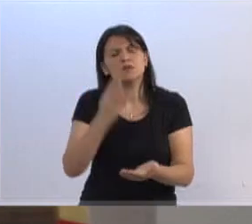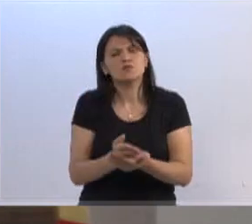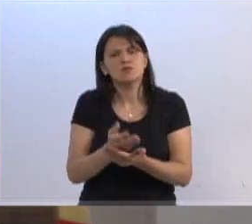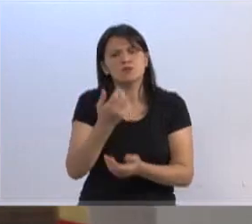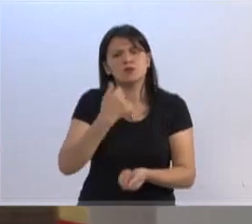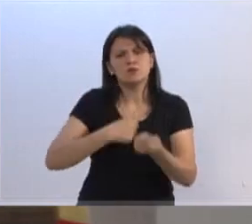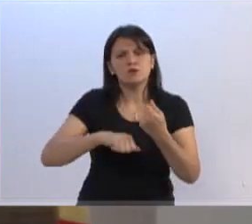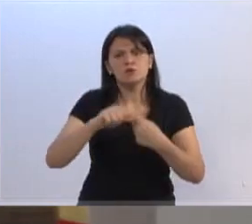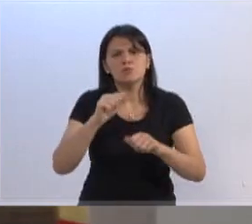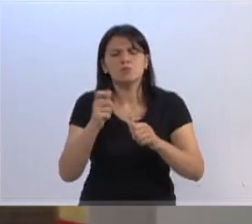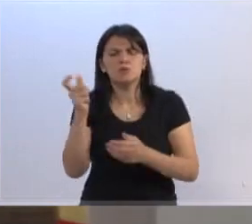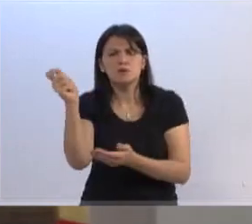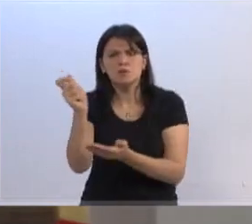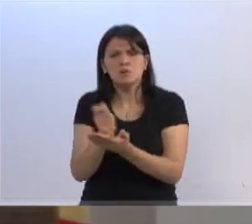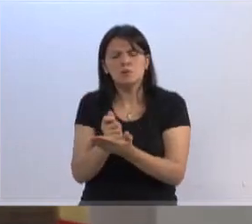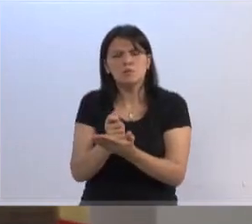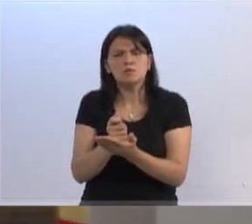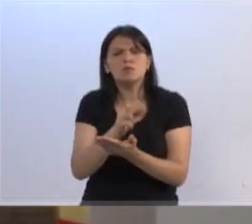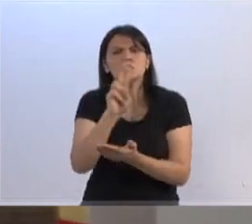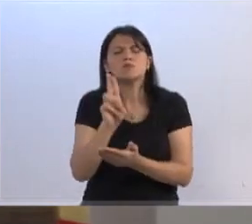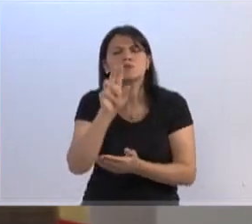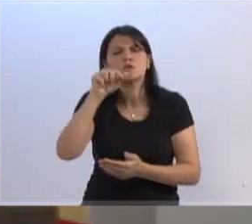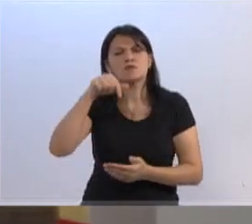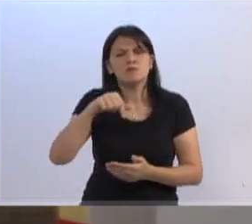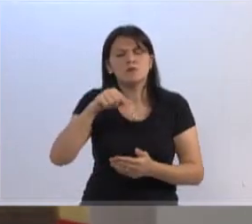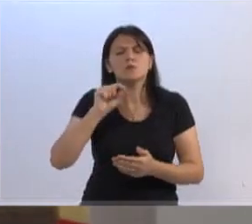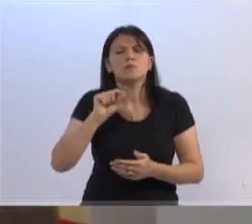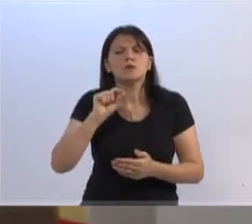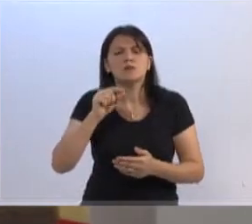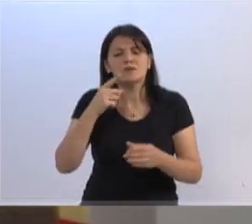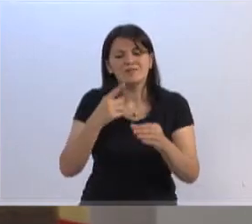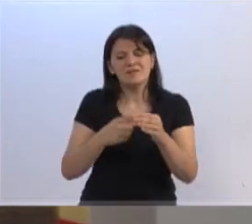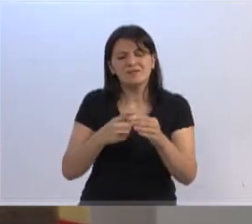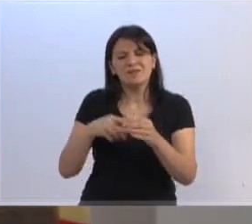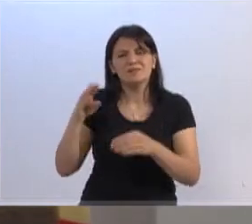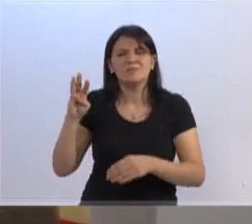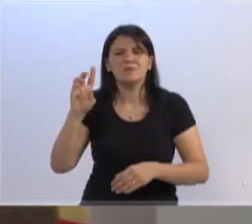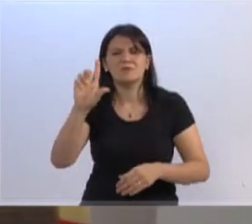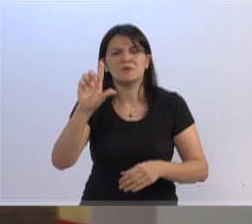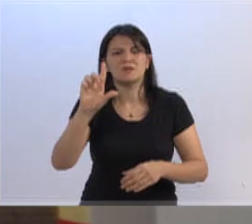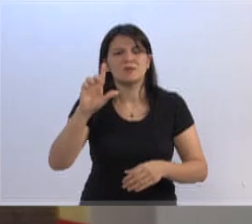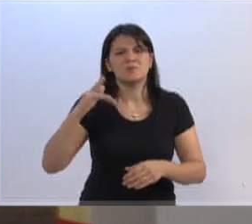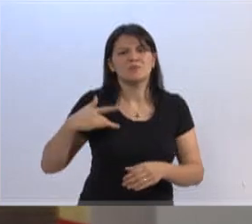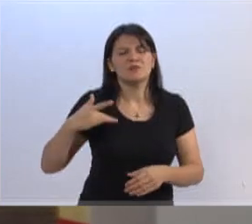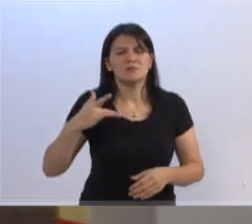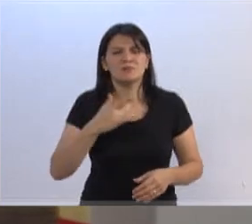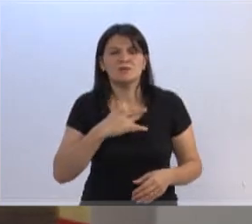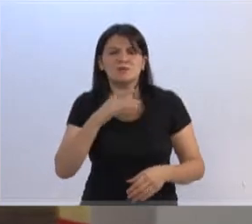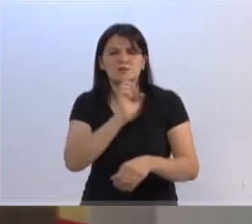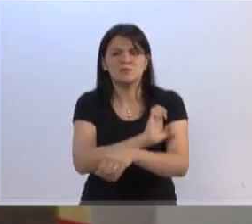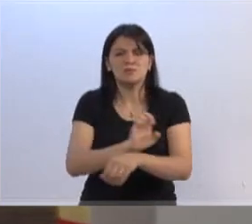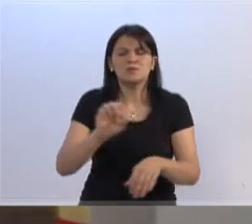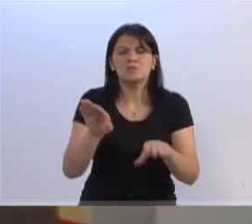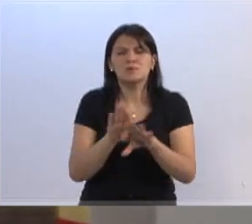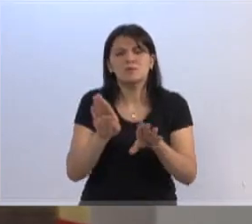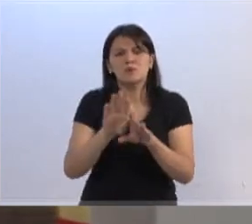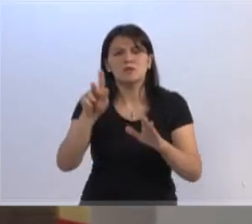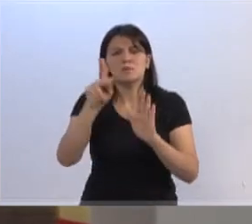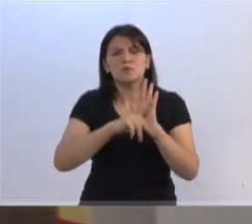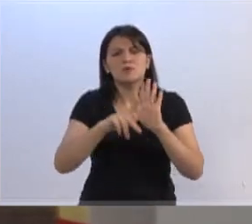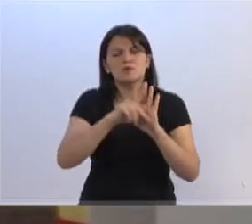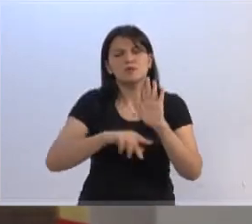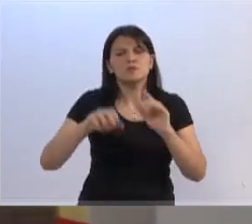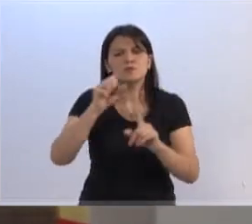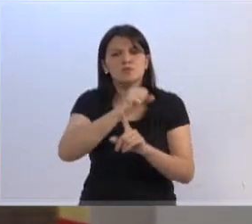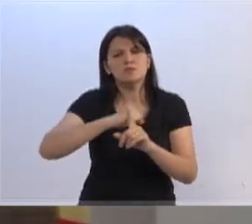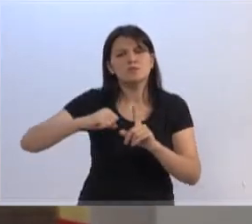desses recursos era utilizado aqui para a cidade de Blumenau, para a saúde, para a educação, para projetos sociais. E